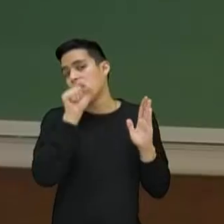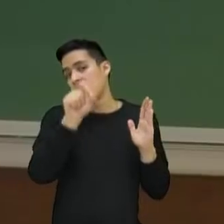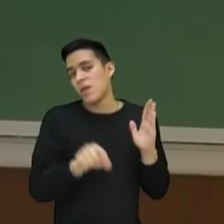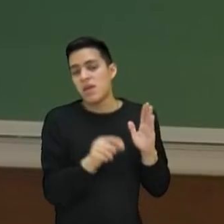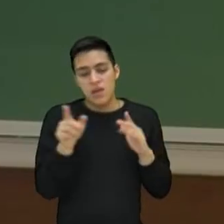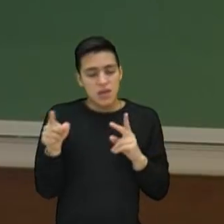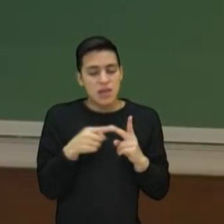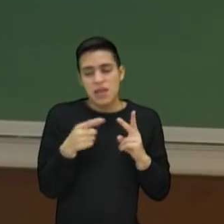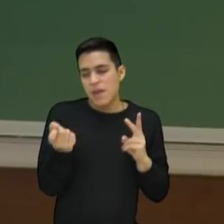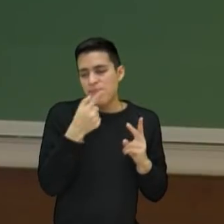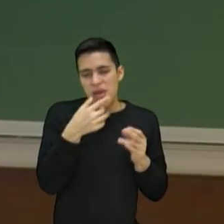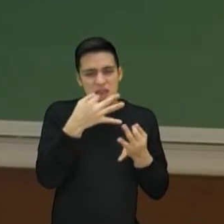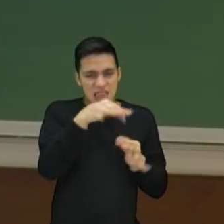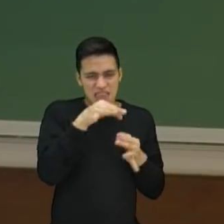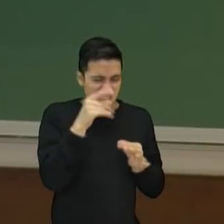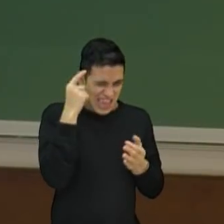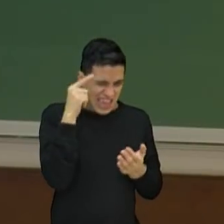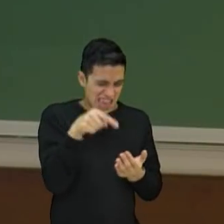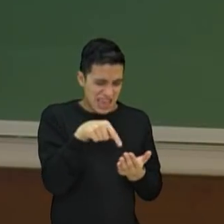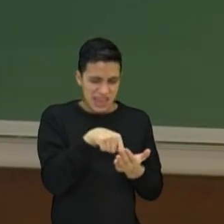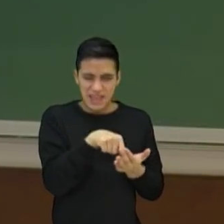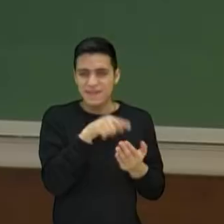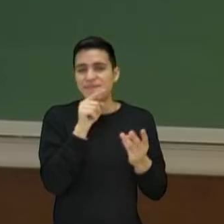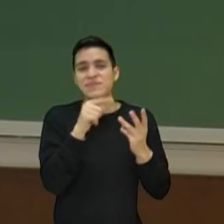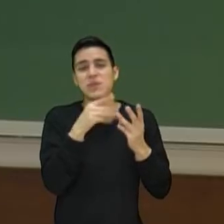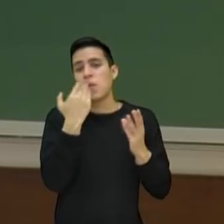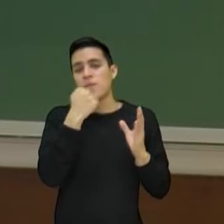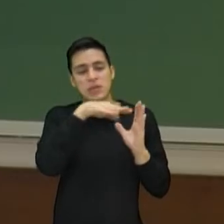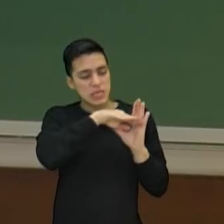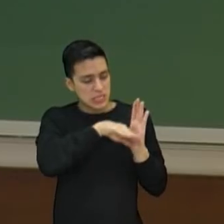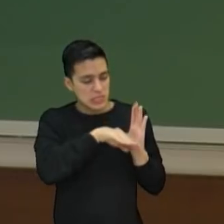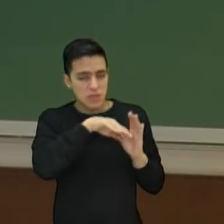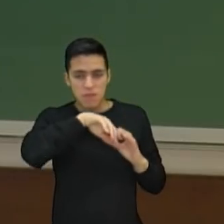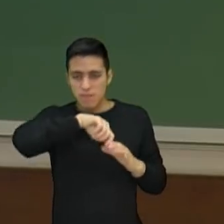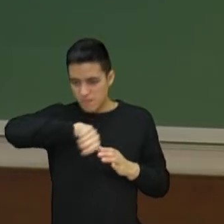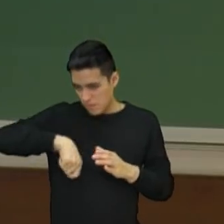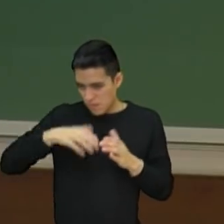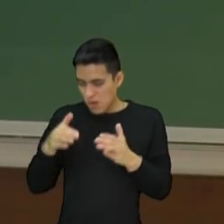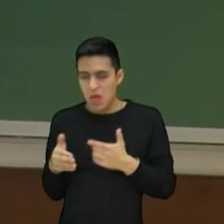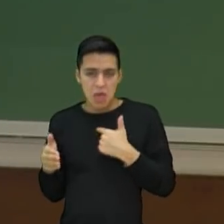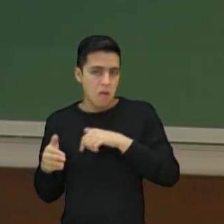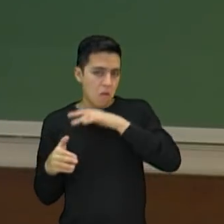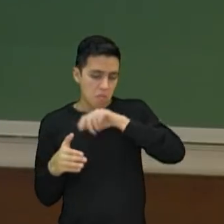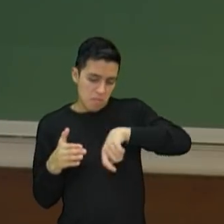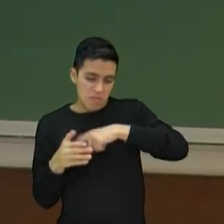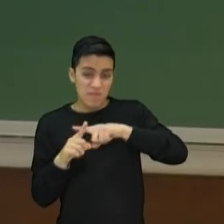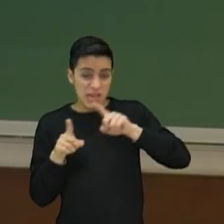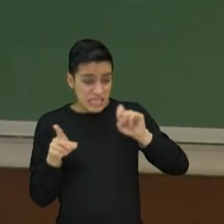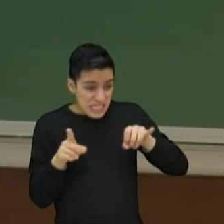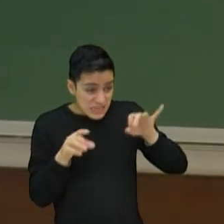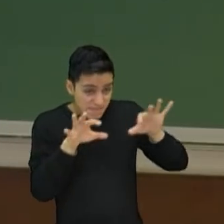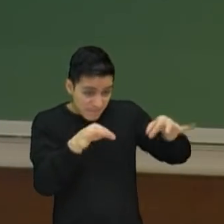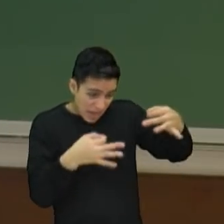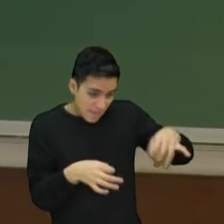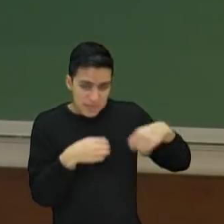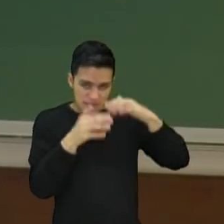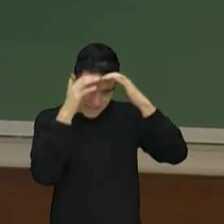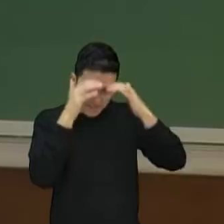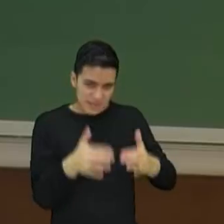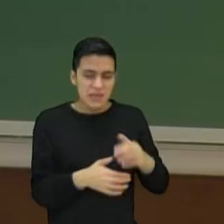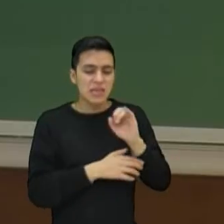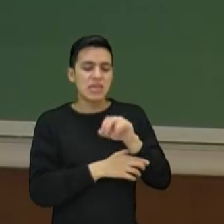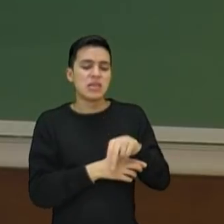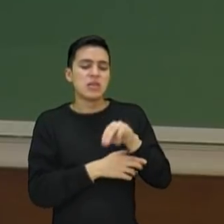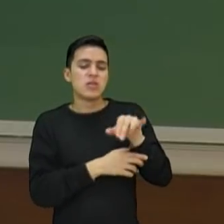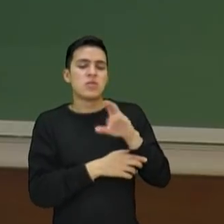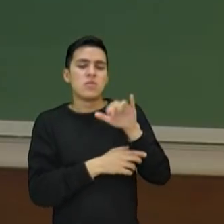bula de remédio lá, receita de bolo. Eu, na cozinha, eu sou péssimo, mas se você pegar uma receita de bolo, você tem que seguir exatamente o que está ali. Então, a injunção serve para